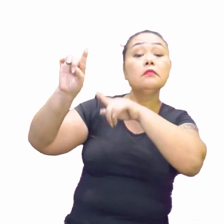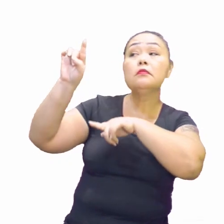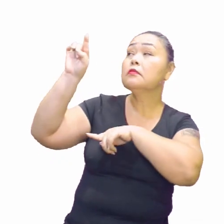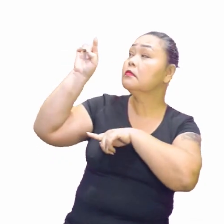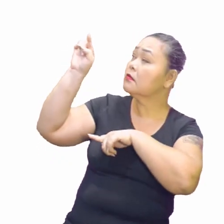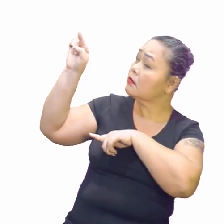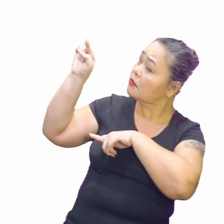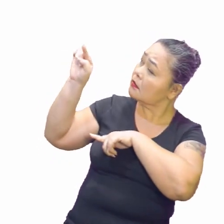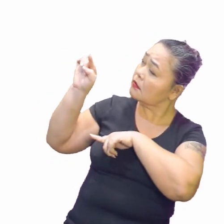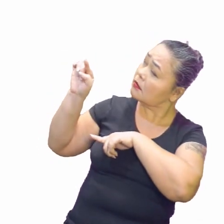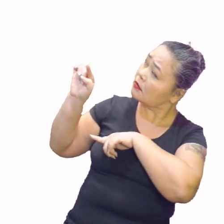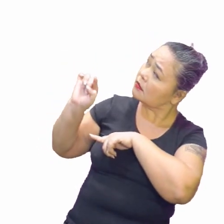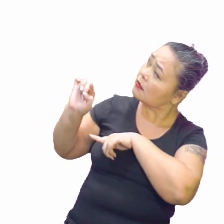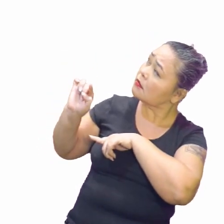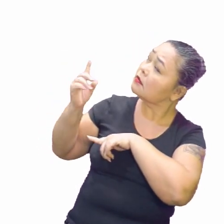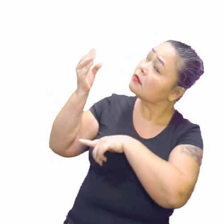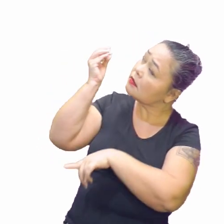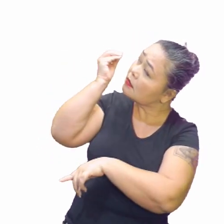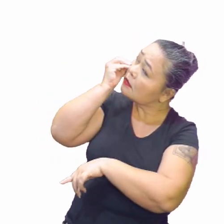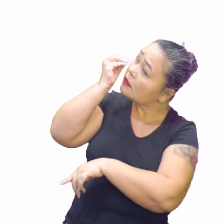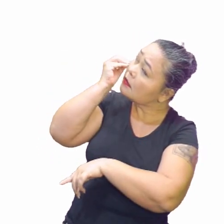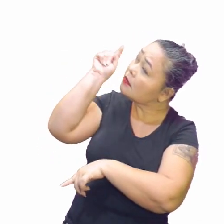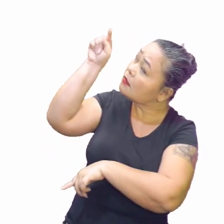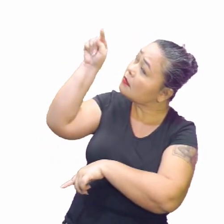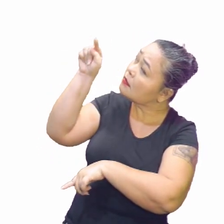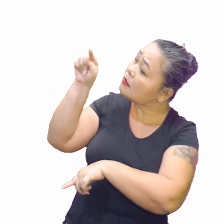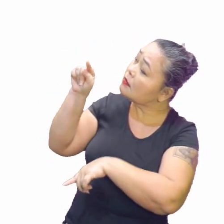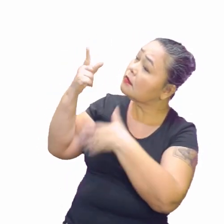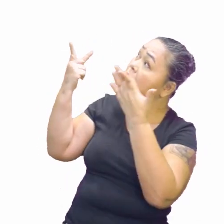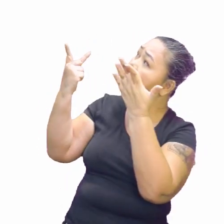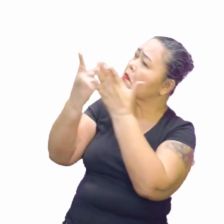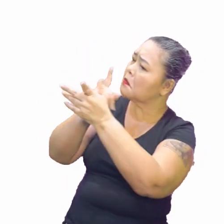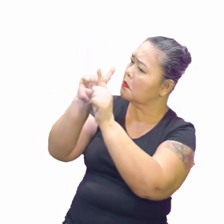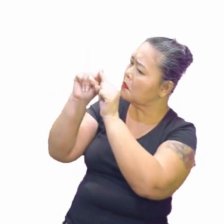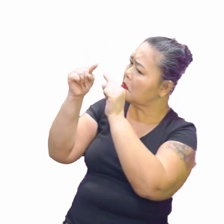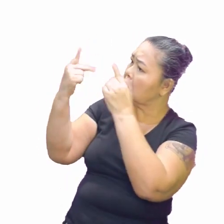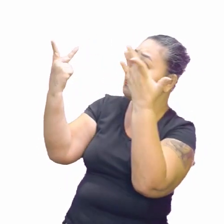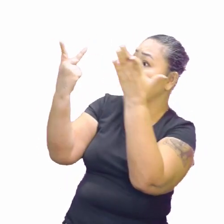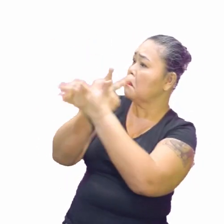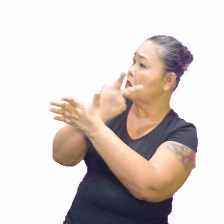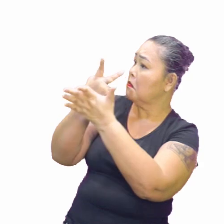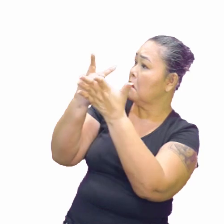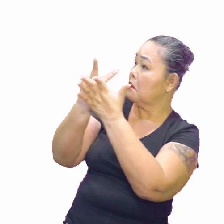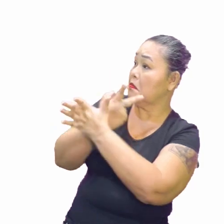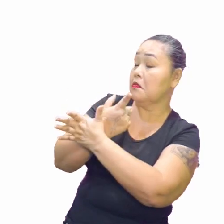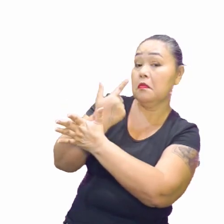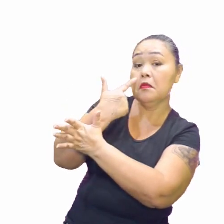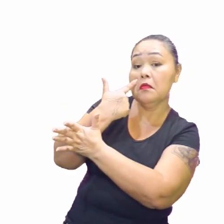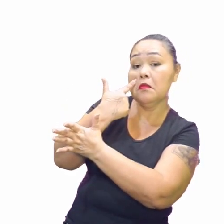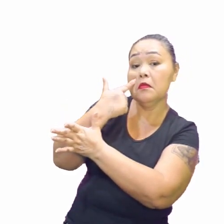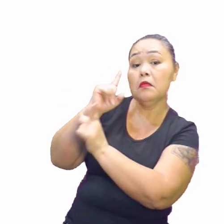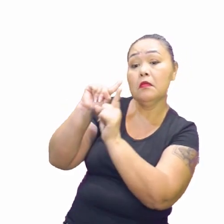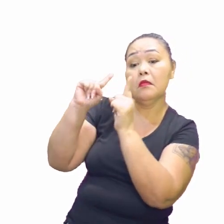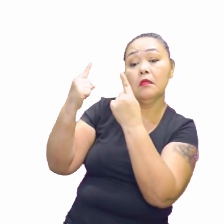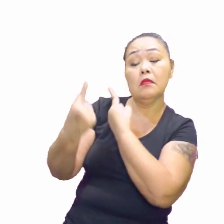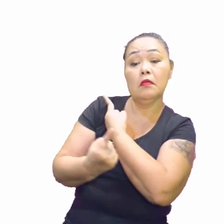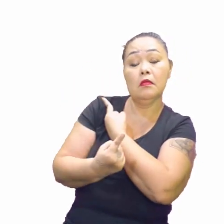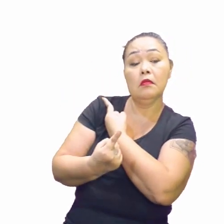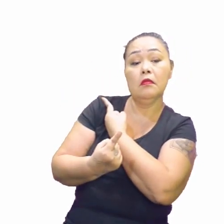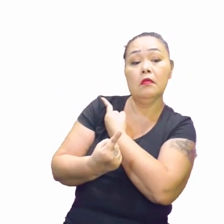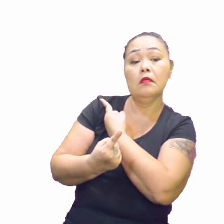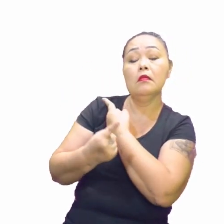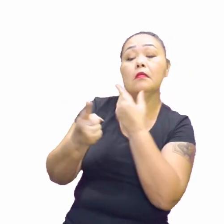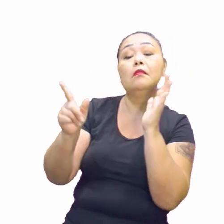cada questão e verificar qual que é aquela que houve o desvio, que contraria,